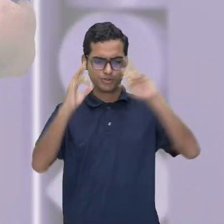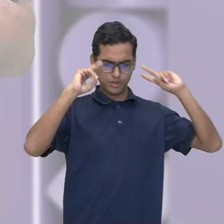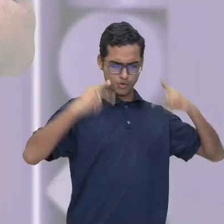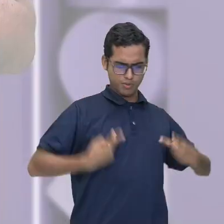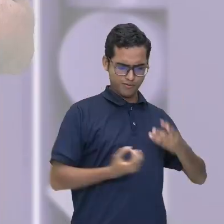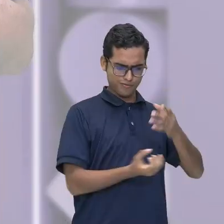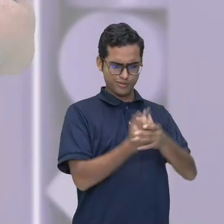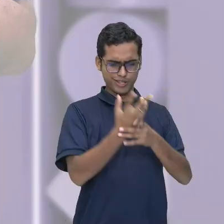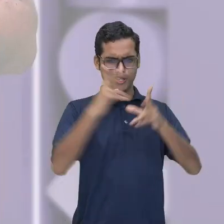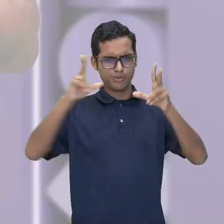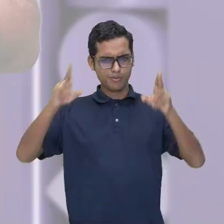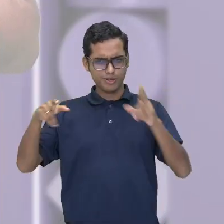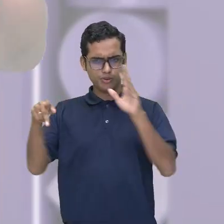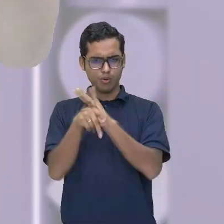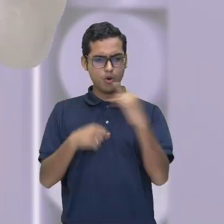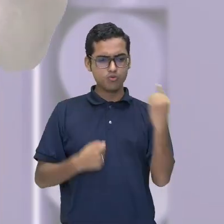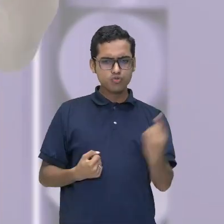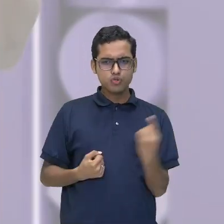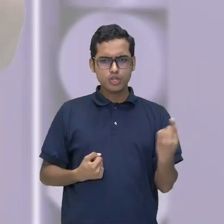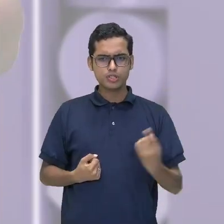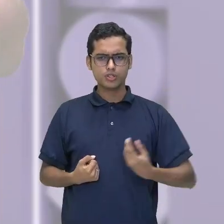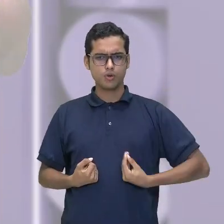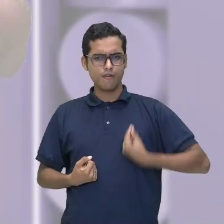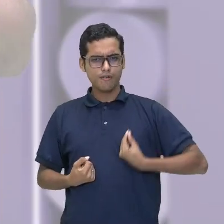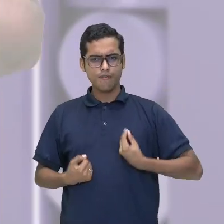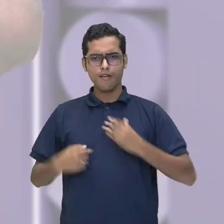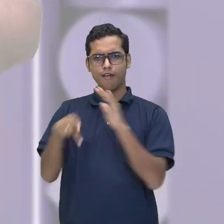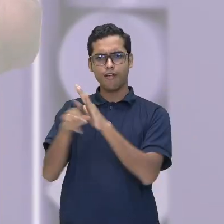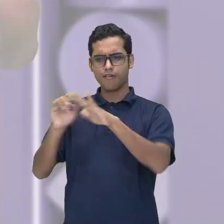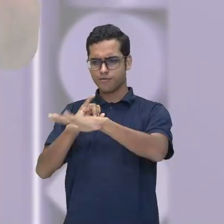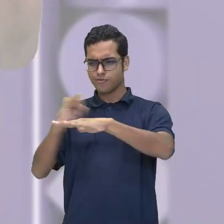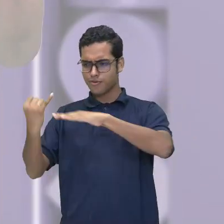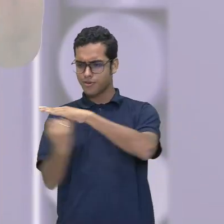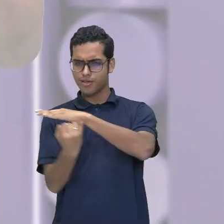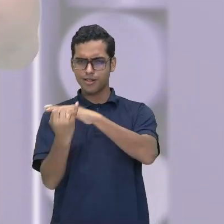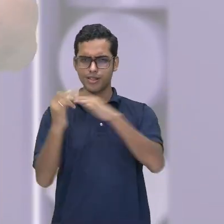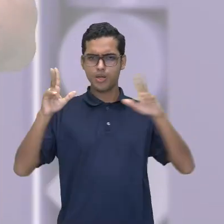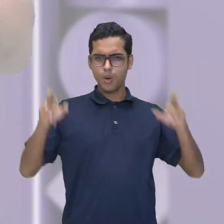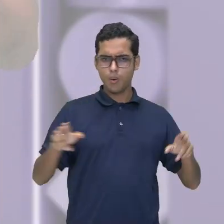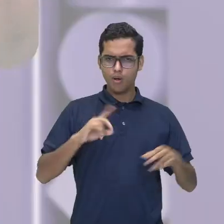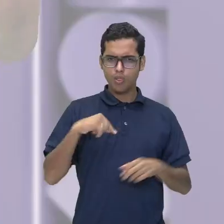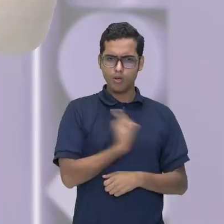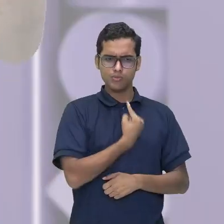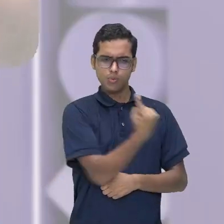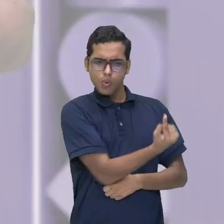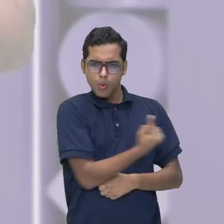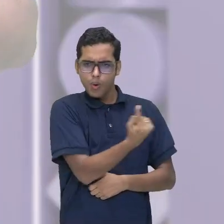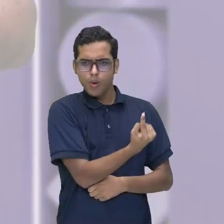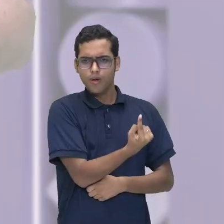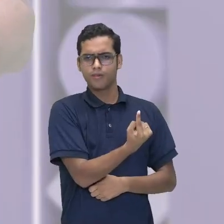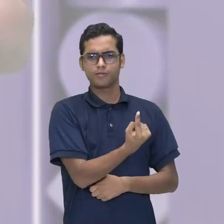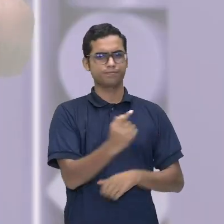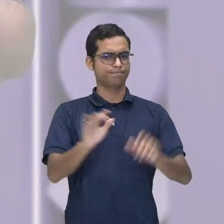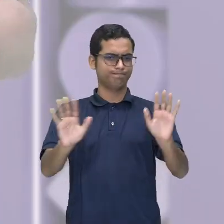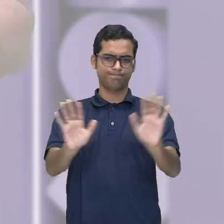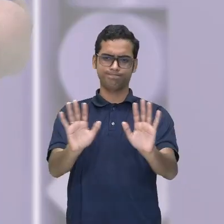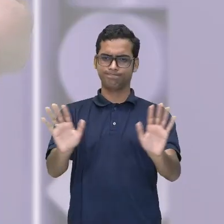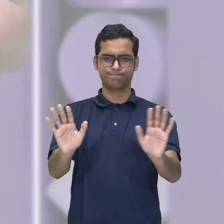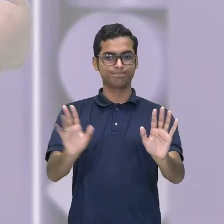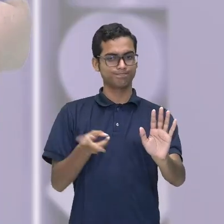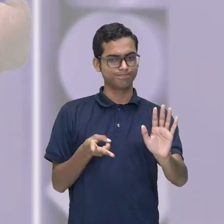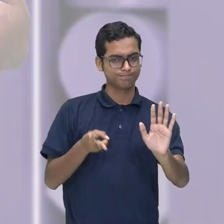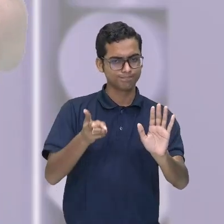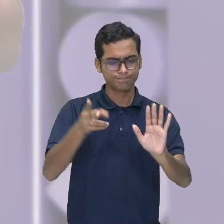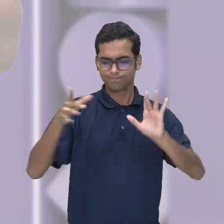importante. Você, eu, cada um de nós, não somos ilha. não somos isolados. Estamos, de alguma